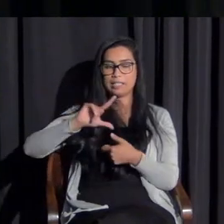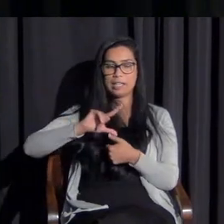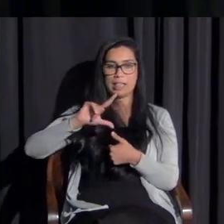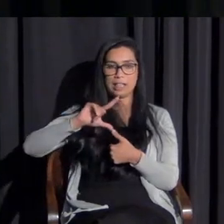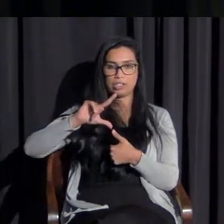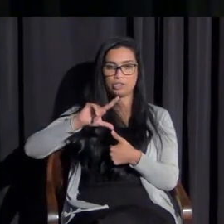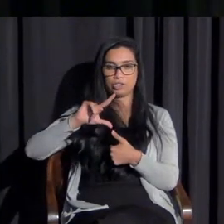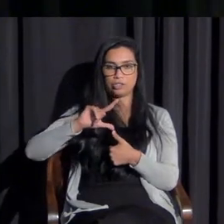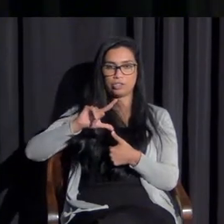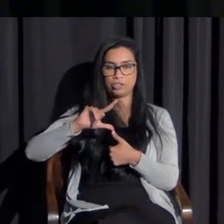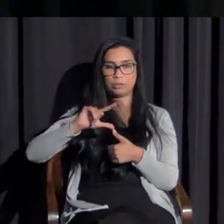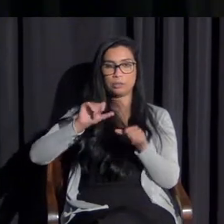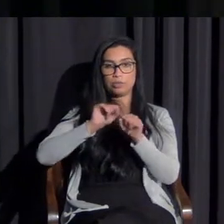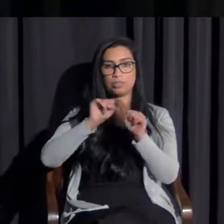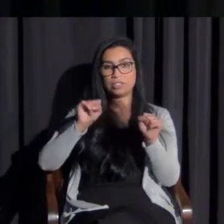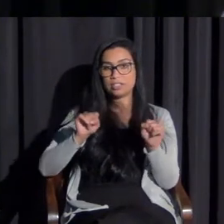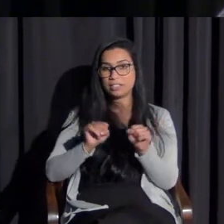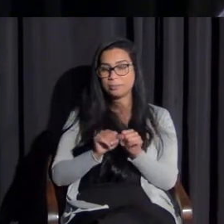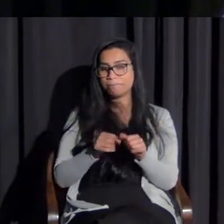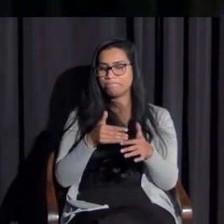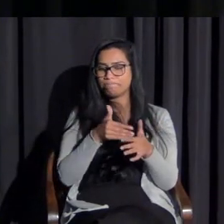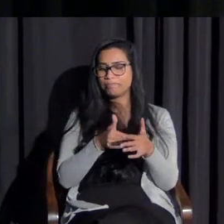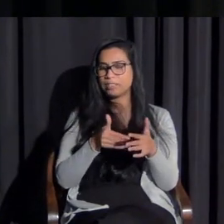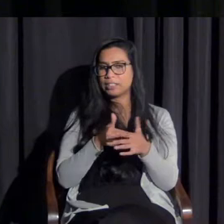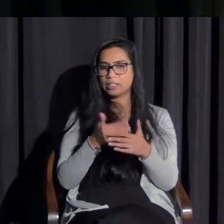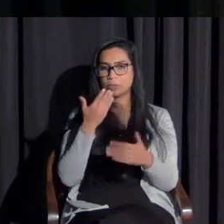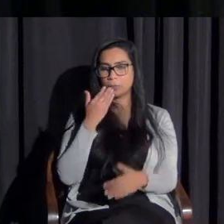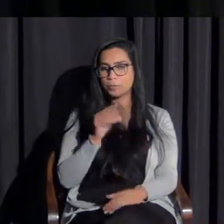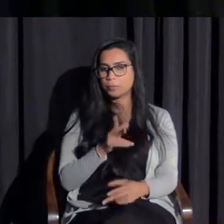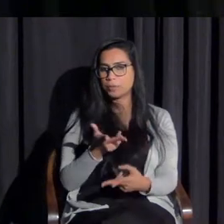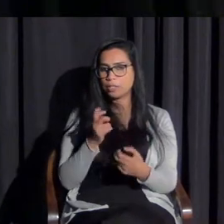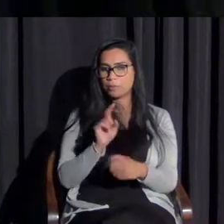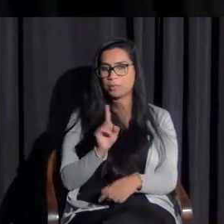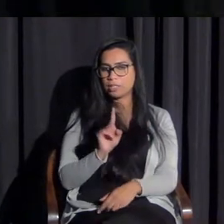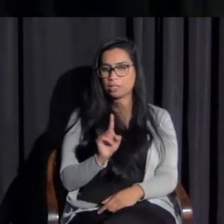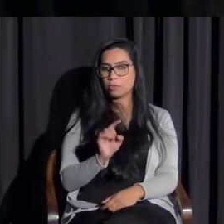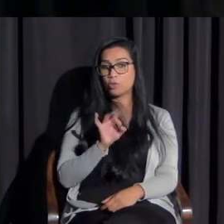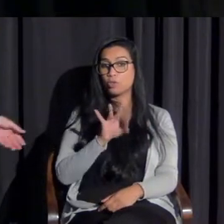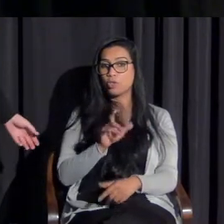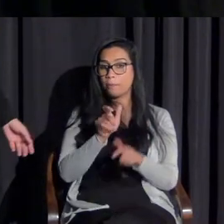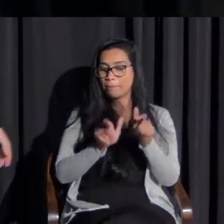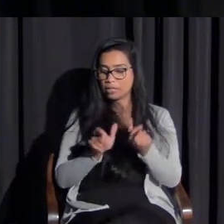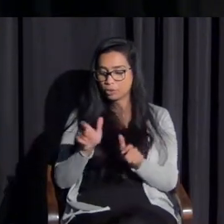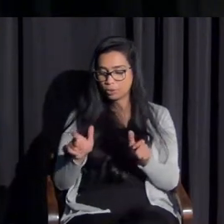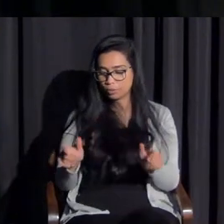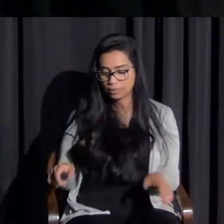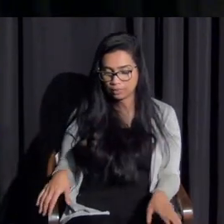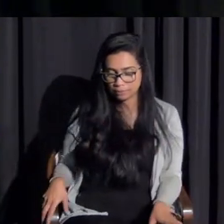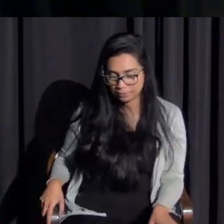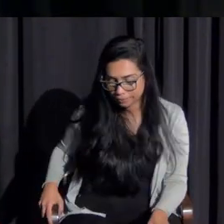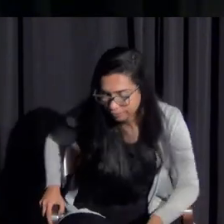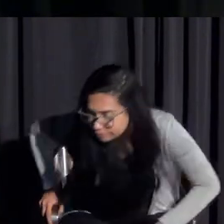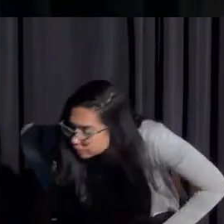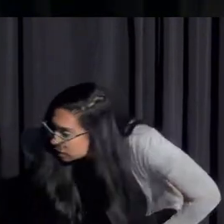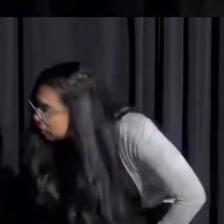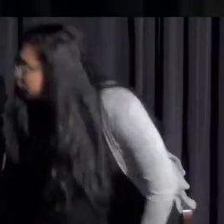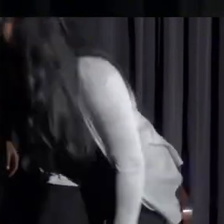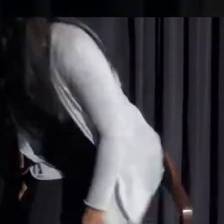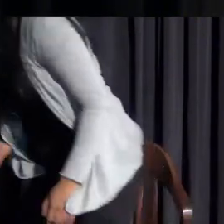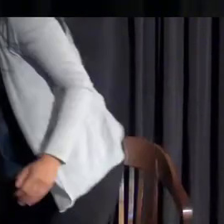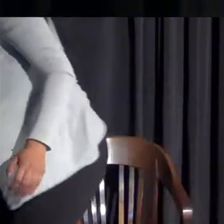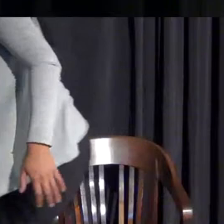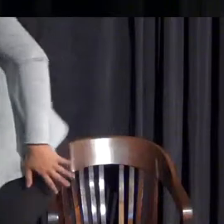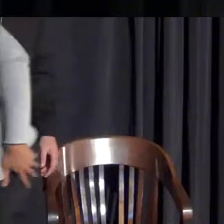sistema não previu este pequeno incômodo. O que sobra é gente. E gente se reproduz. Faz-se o amor